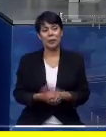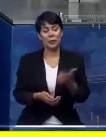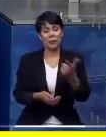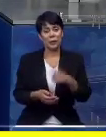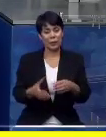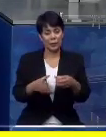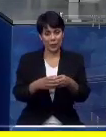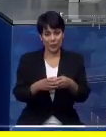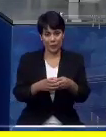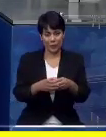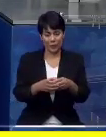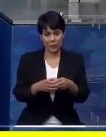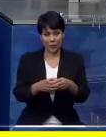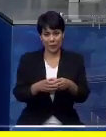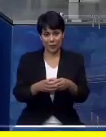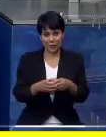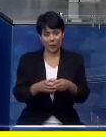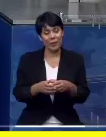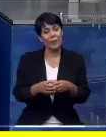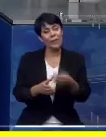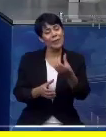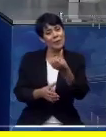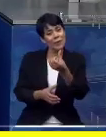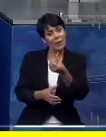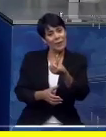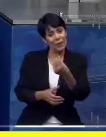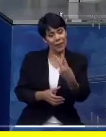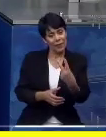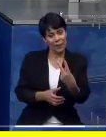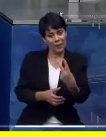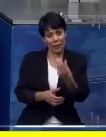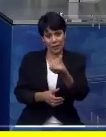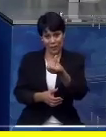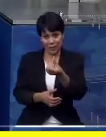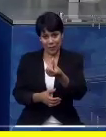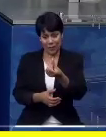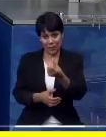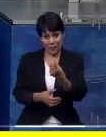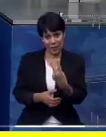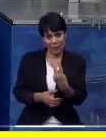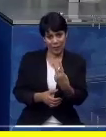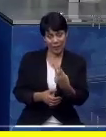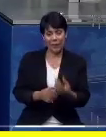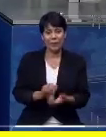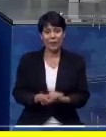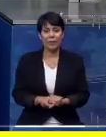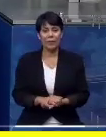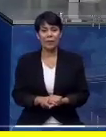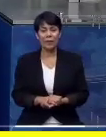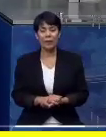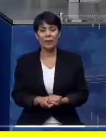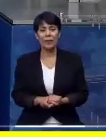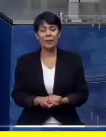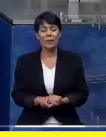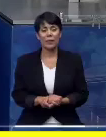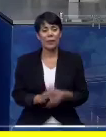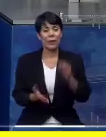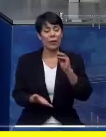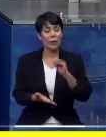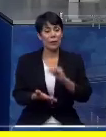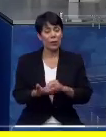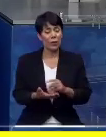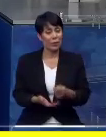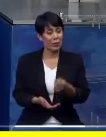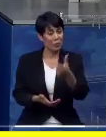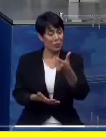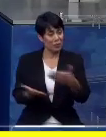Bola amarela, número 62. Amarela, 62. Ainda faltam dois